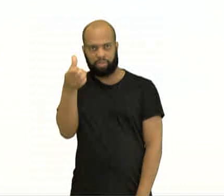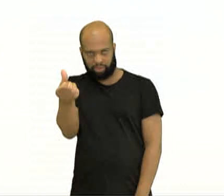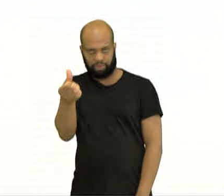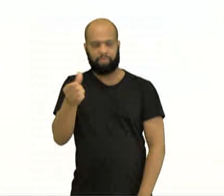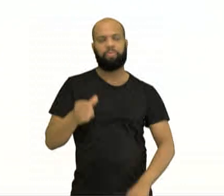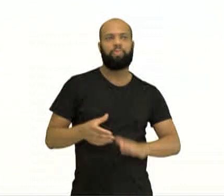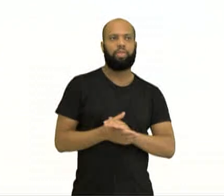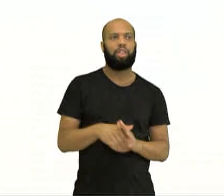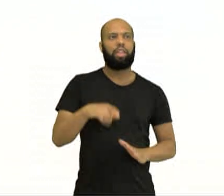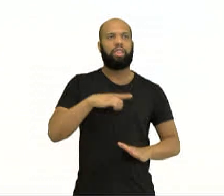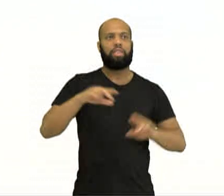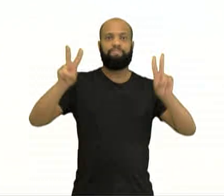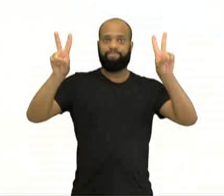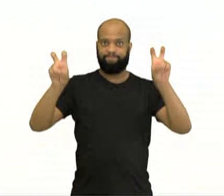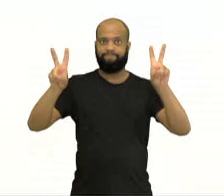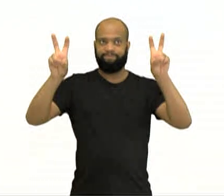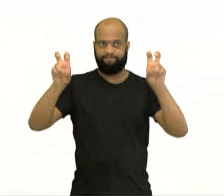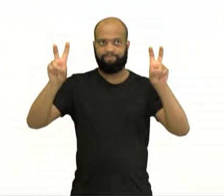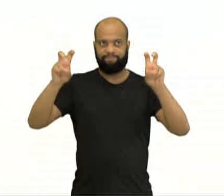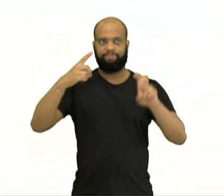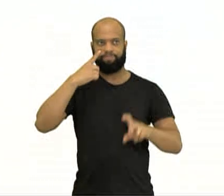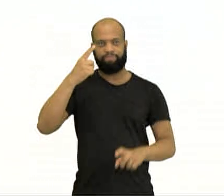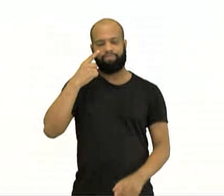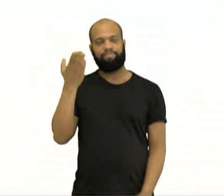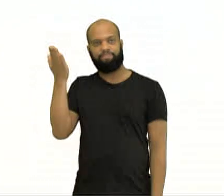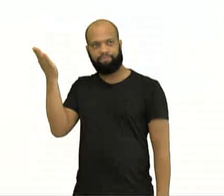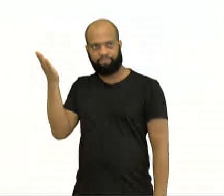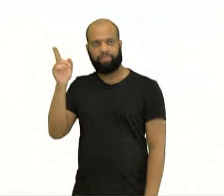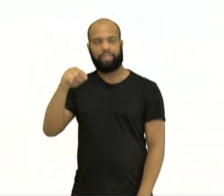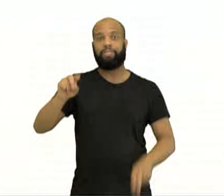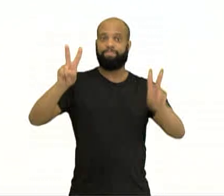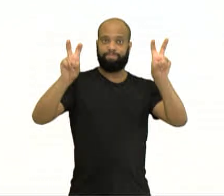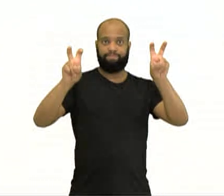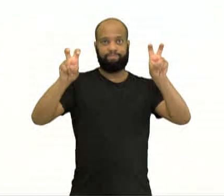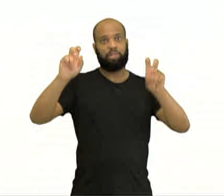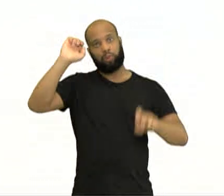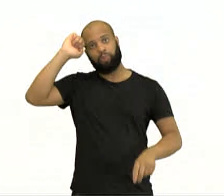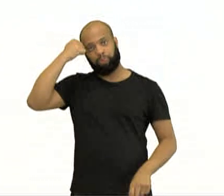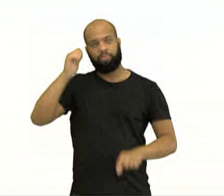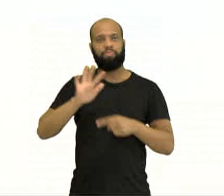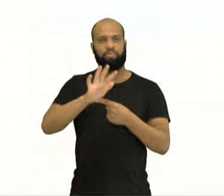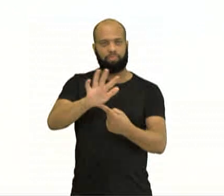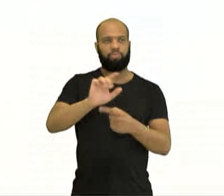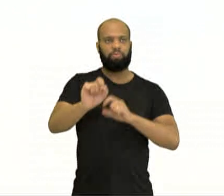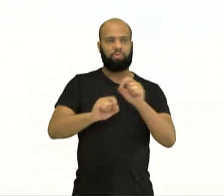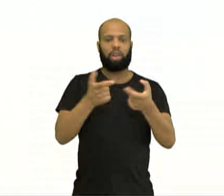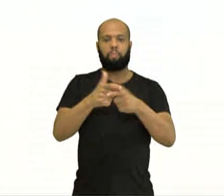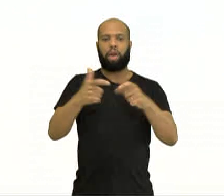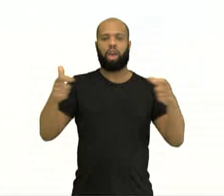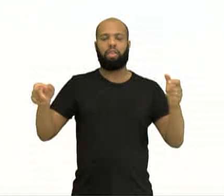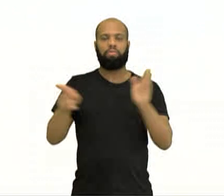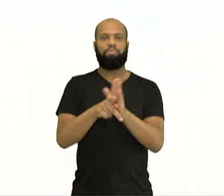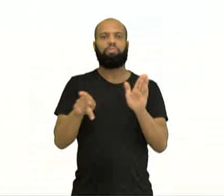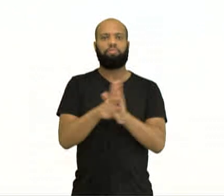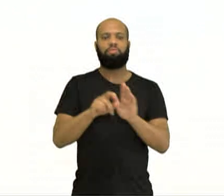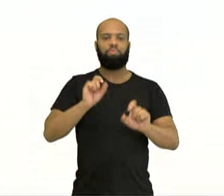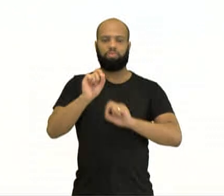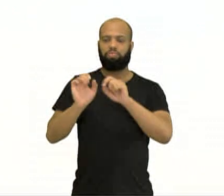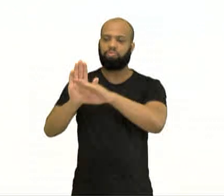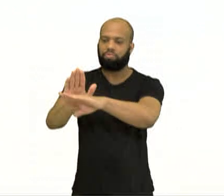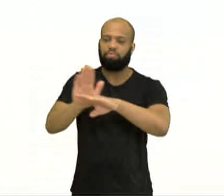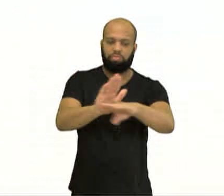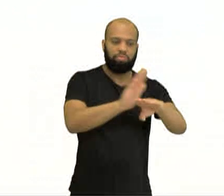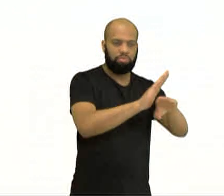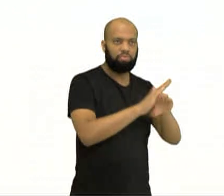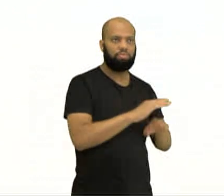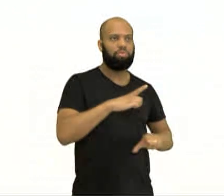título, discutindo a solidariedade, mostrando a multiplicação da solidariedade. Nós temos aqui a linha